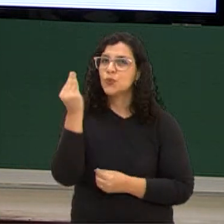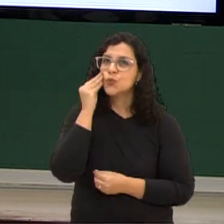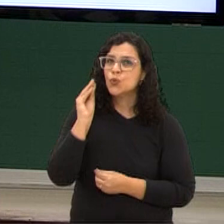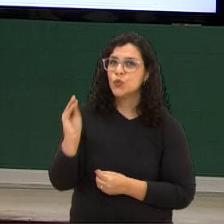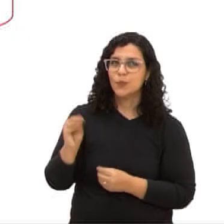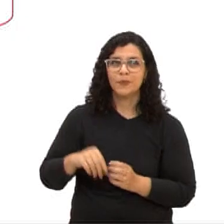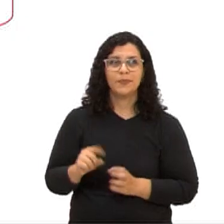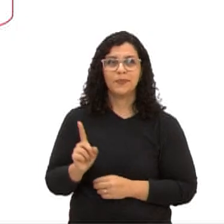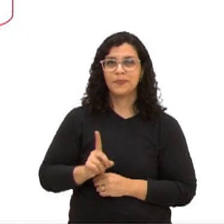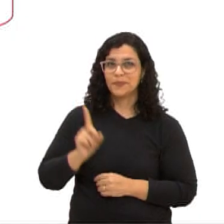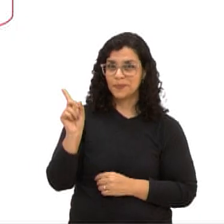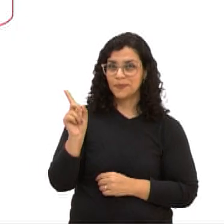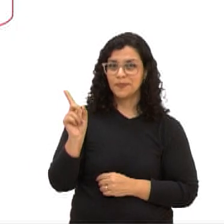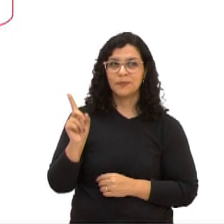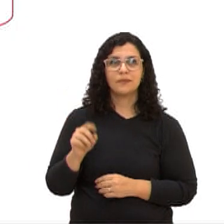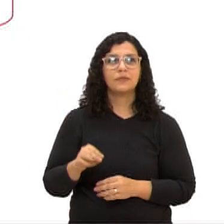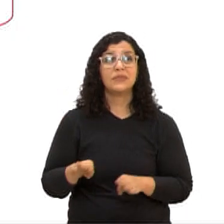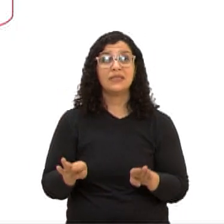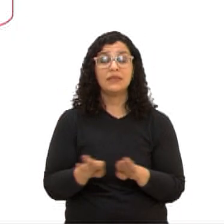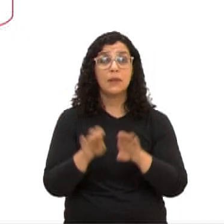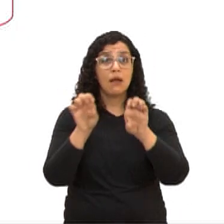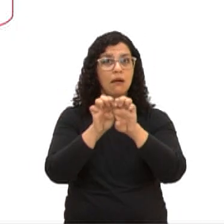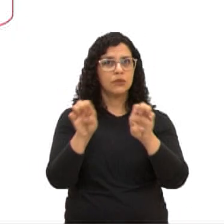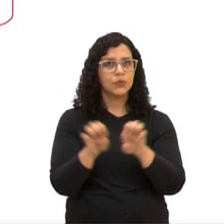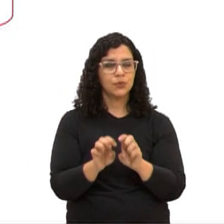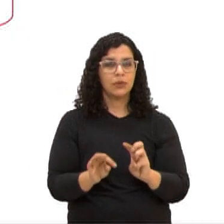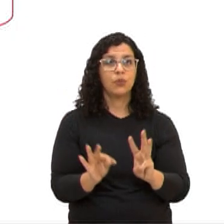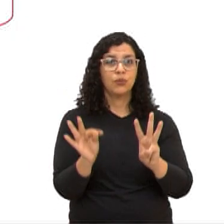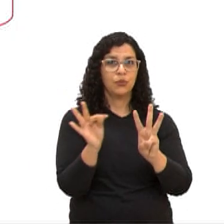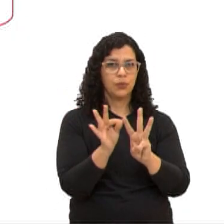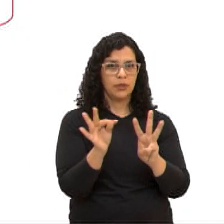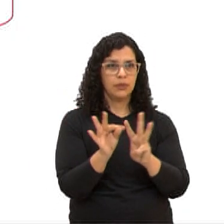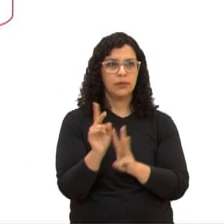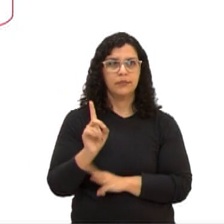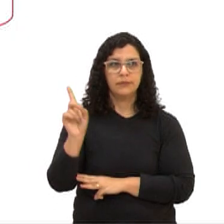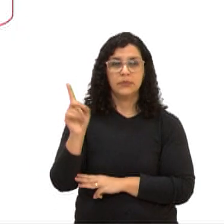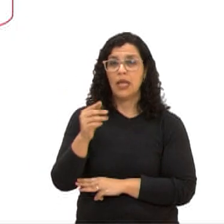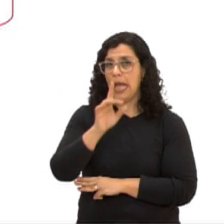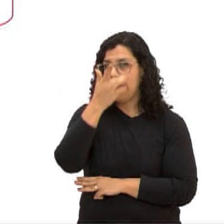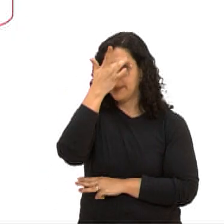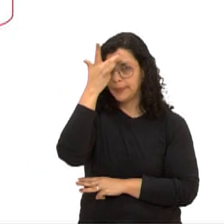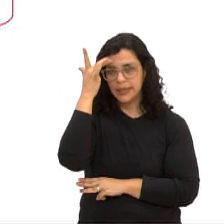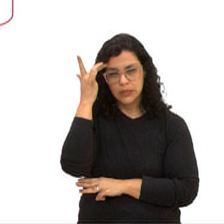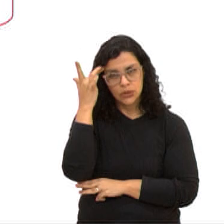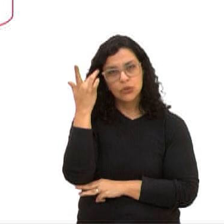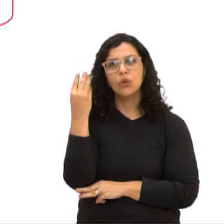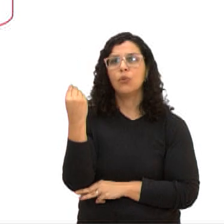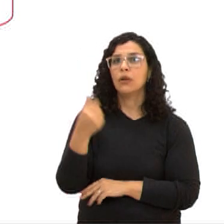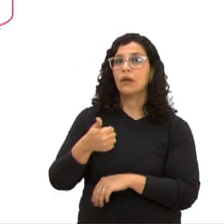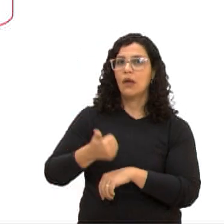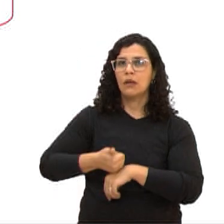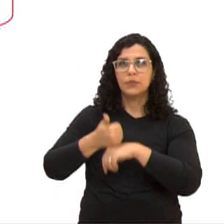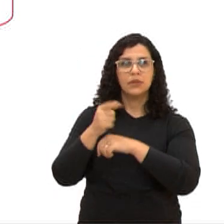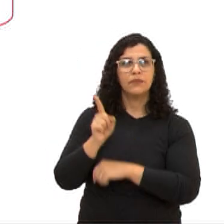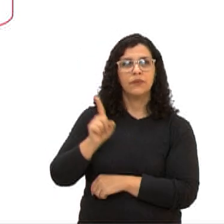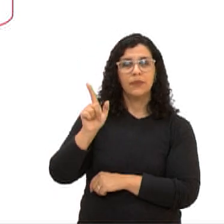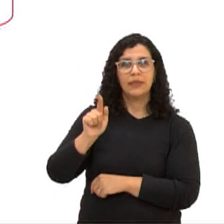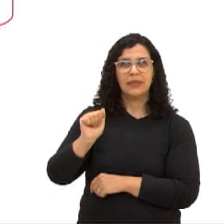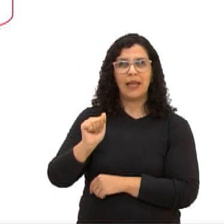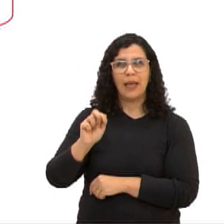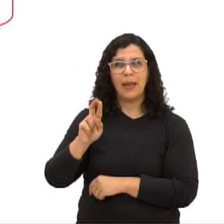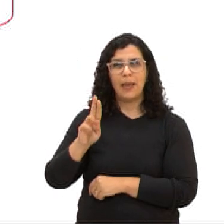Beijos. La estrutura del tweet. Um emissor, que é Gabriela